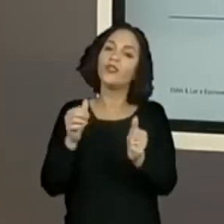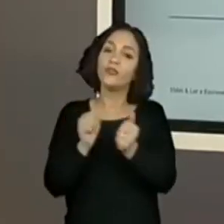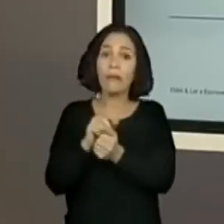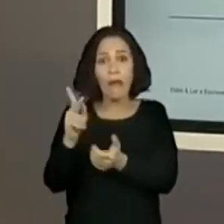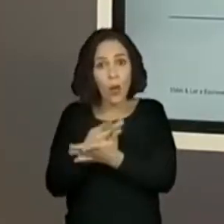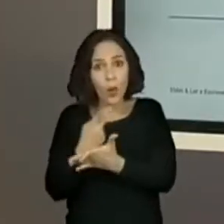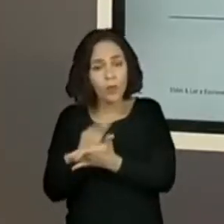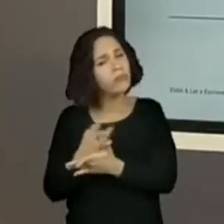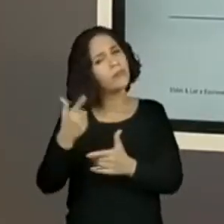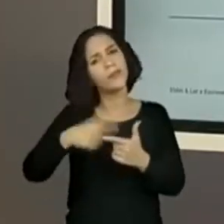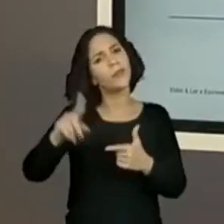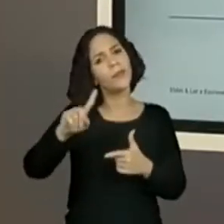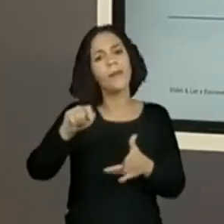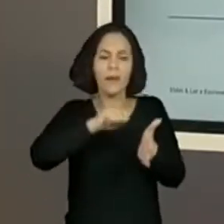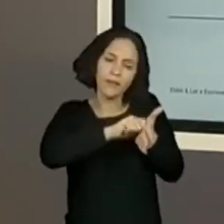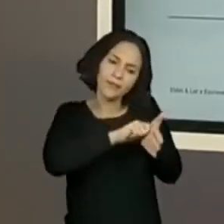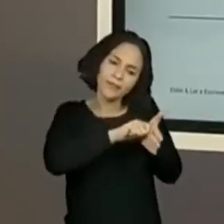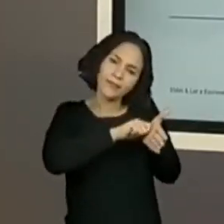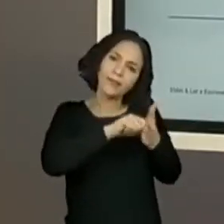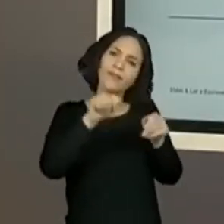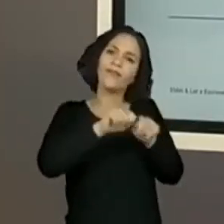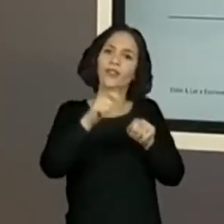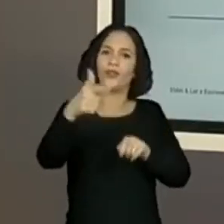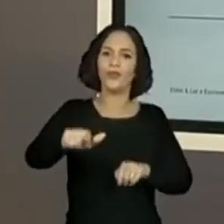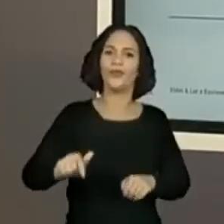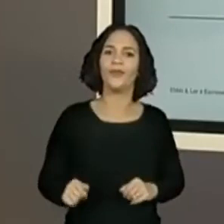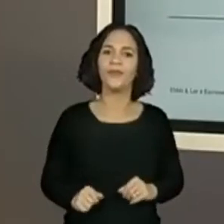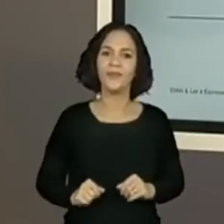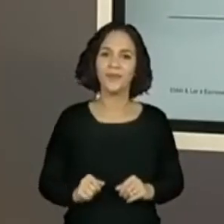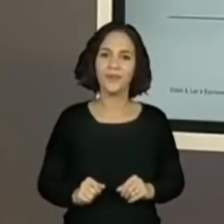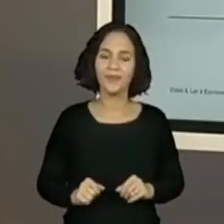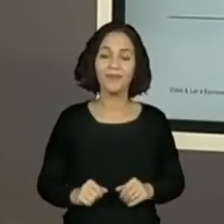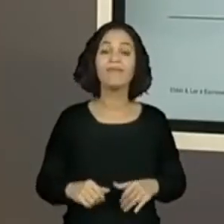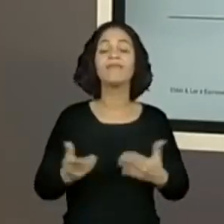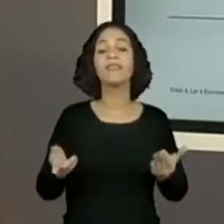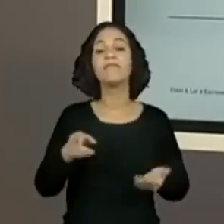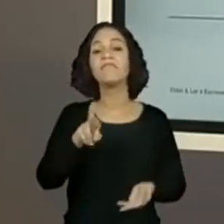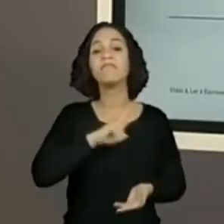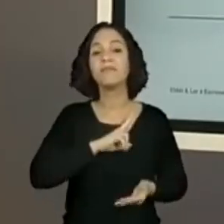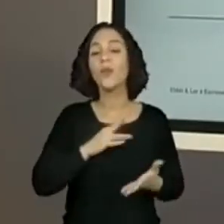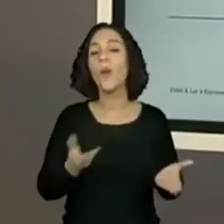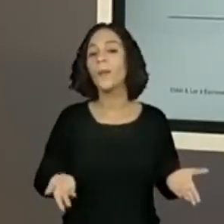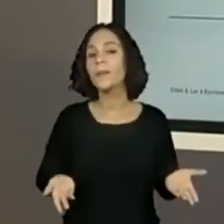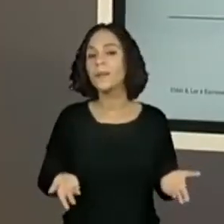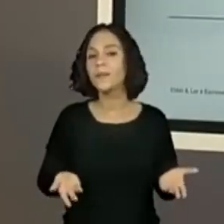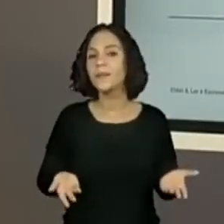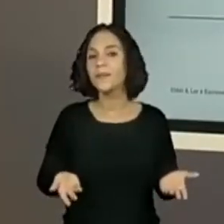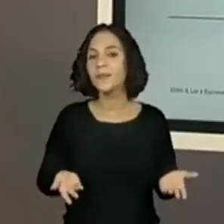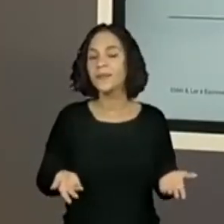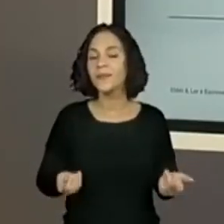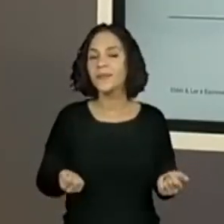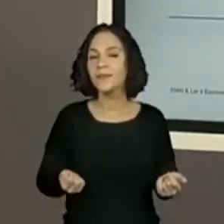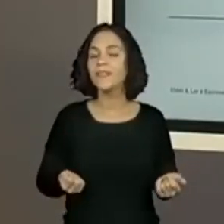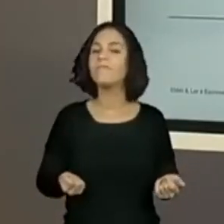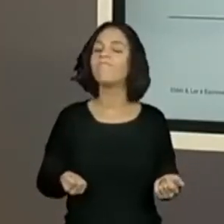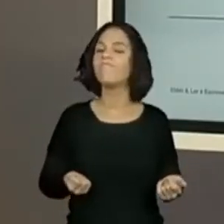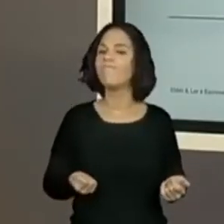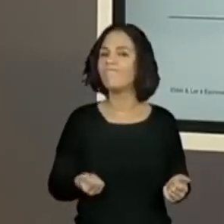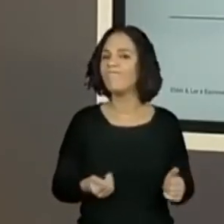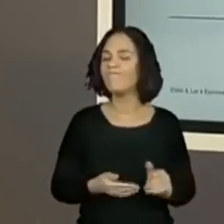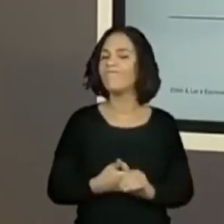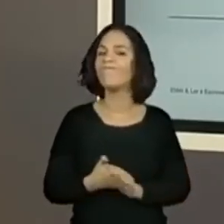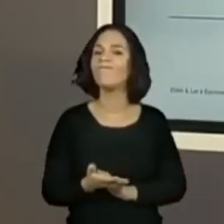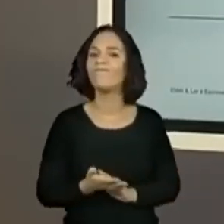errou, revisita. Por isso que a gente vai validar. Qual que é a resposta? Olha só. Anotou